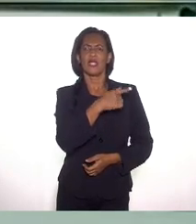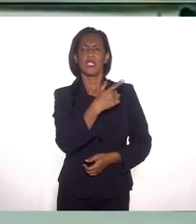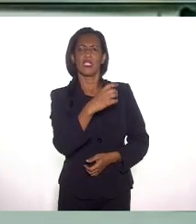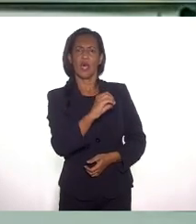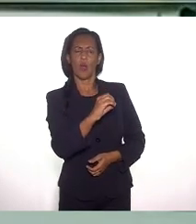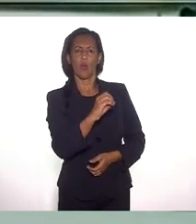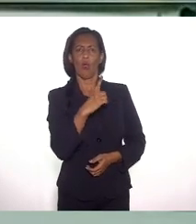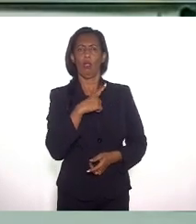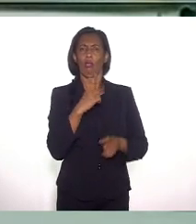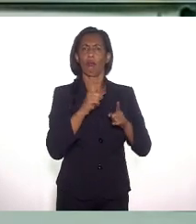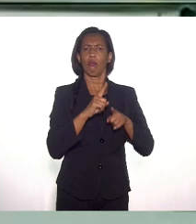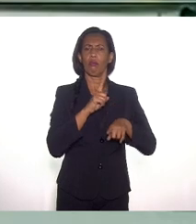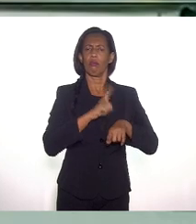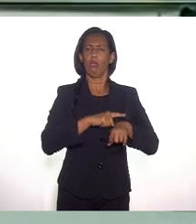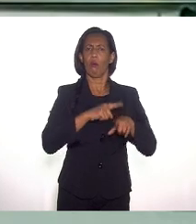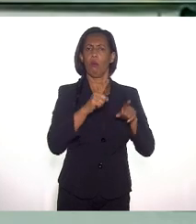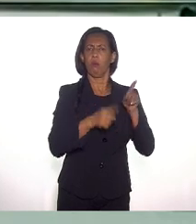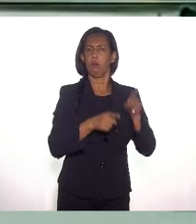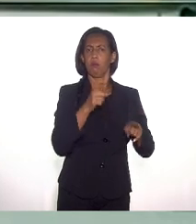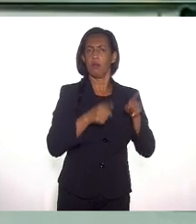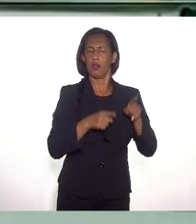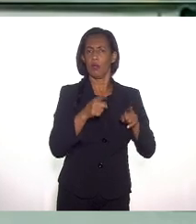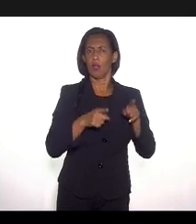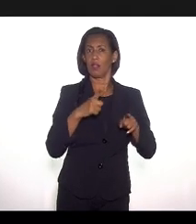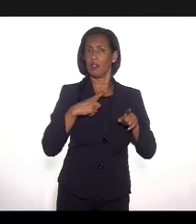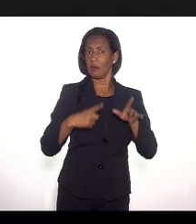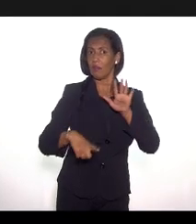tem que ter legislação